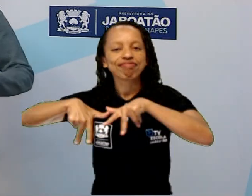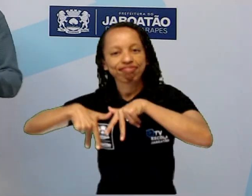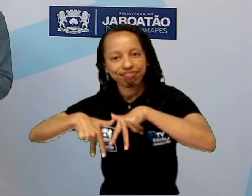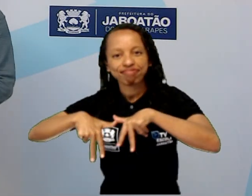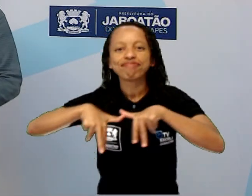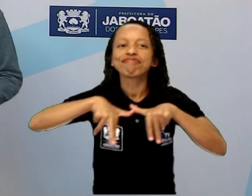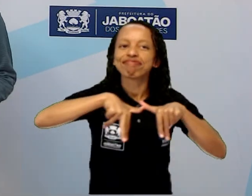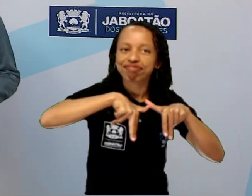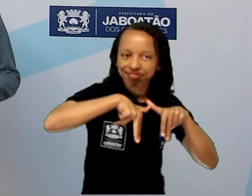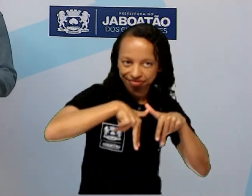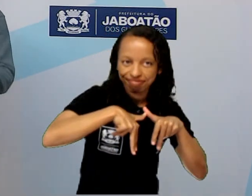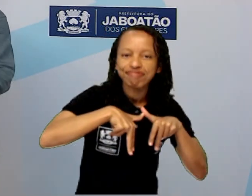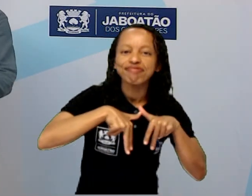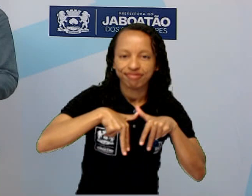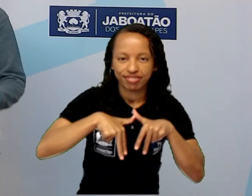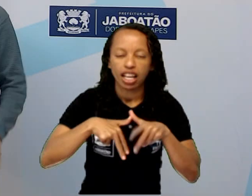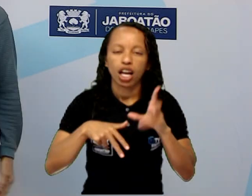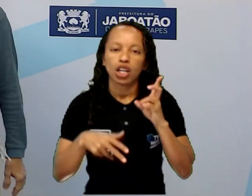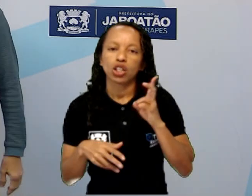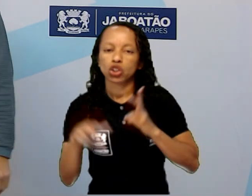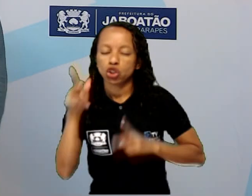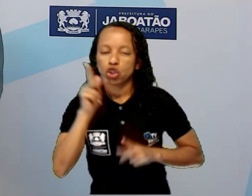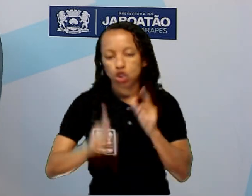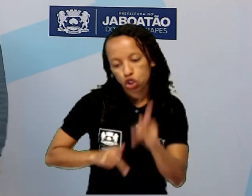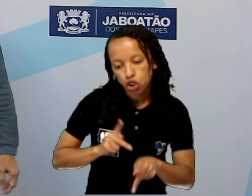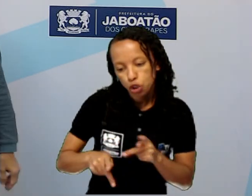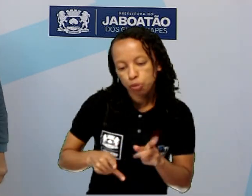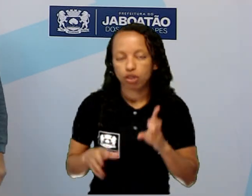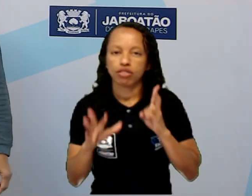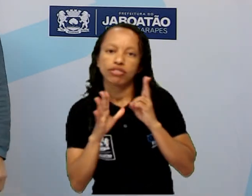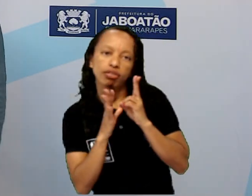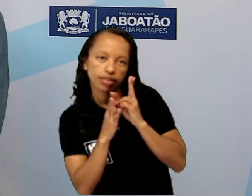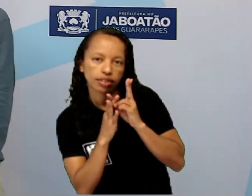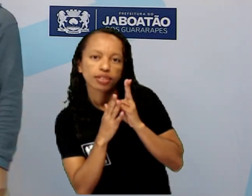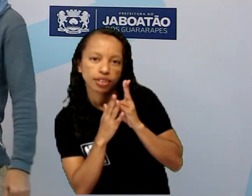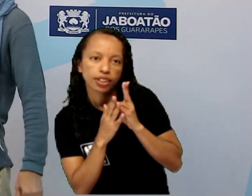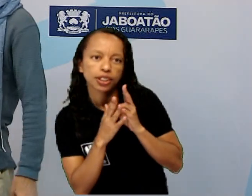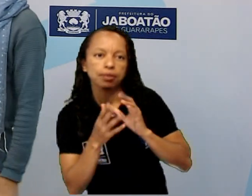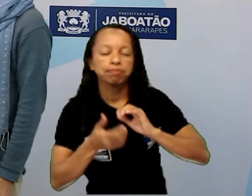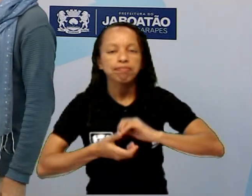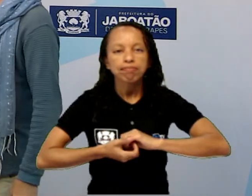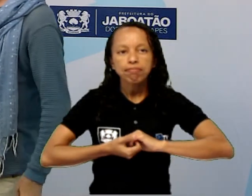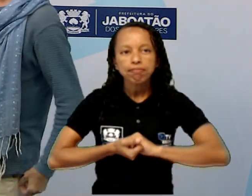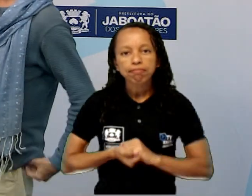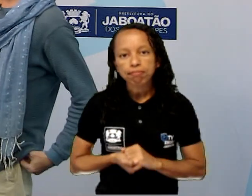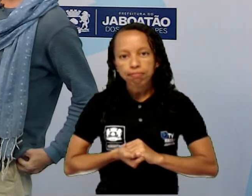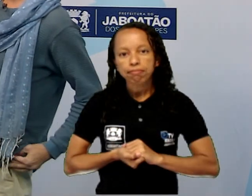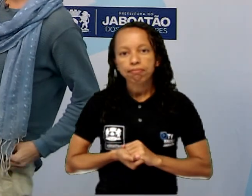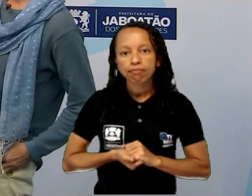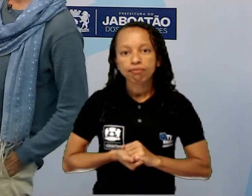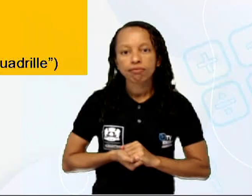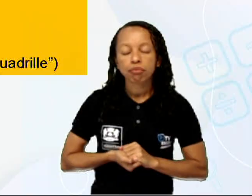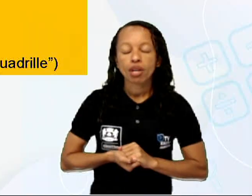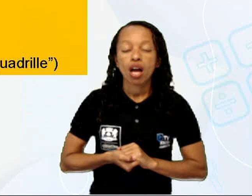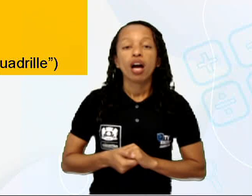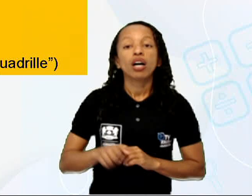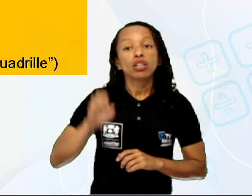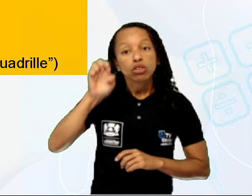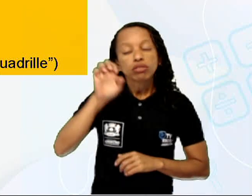que são feitas ainda hoje nas celebrações e rituais indígenas. Dos europeus, a gente